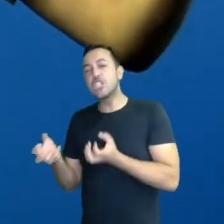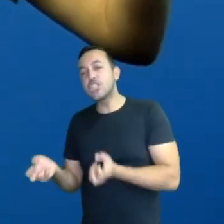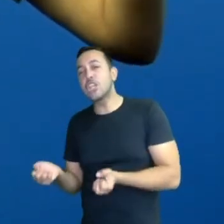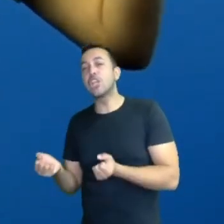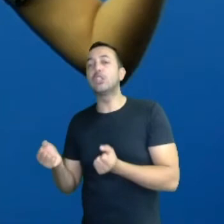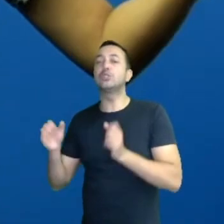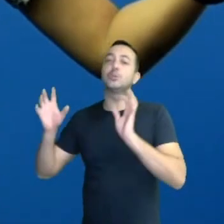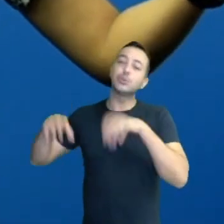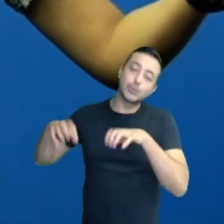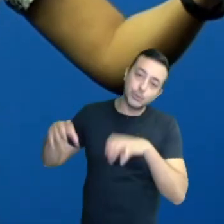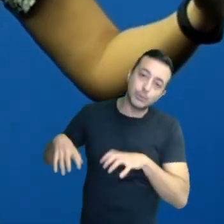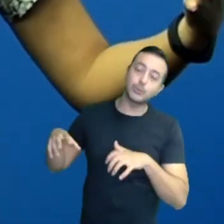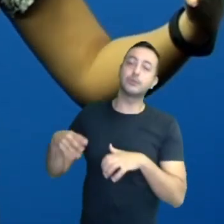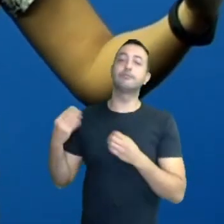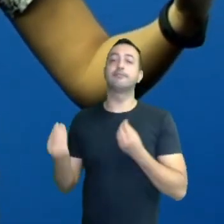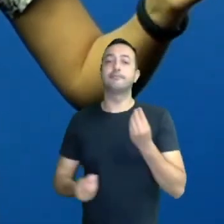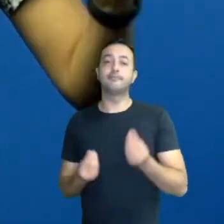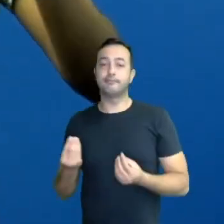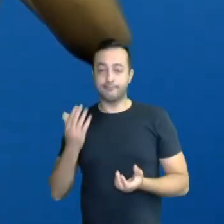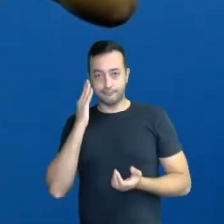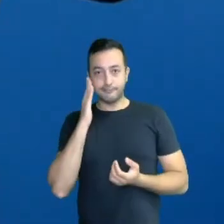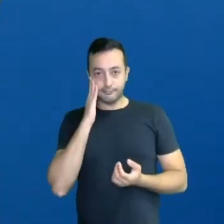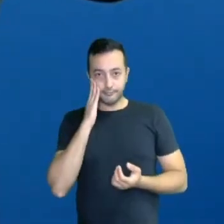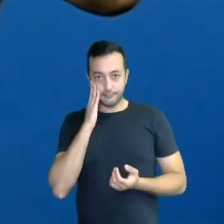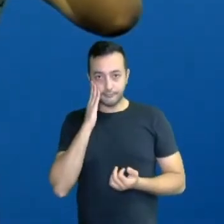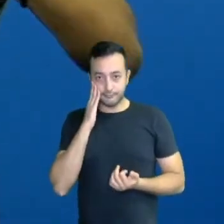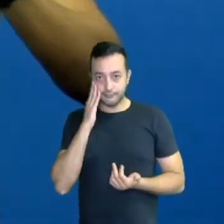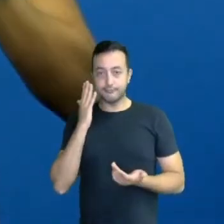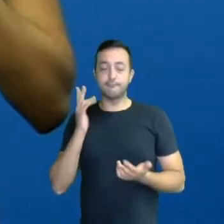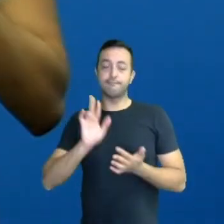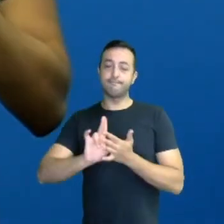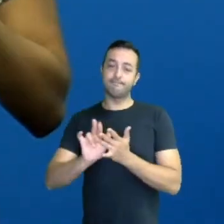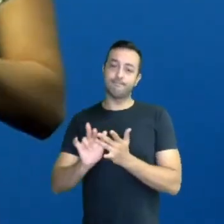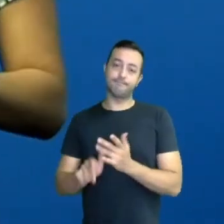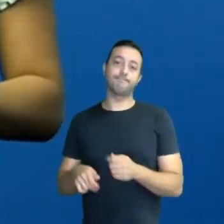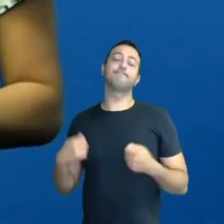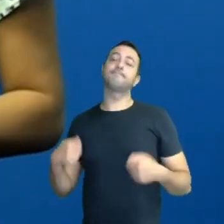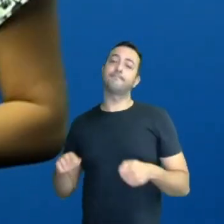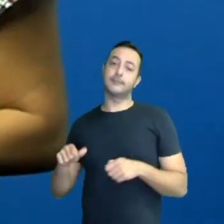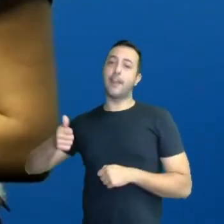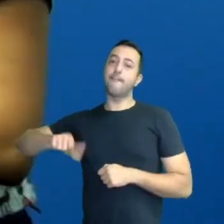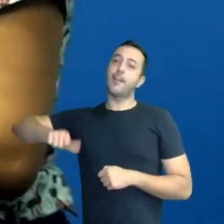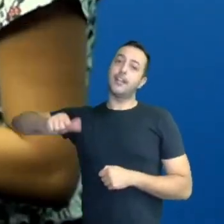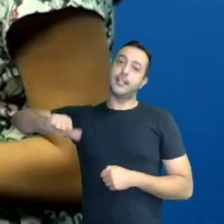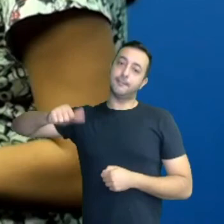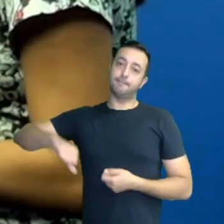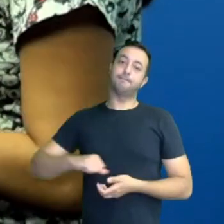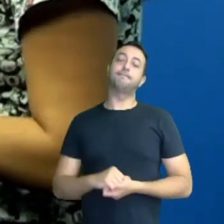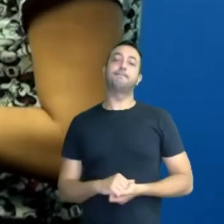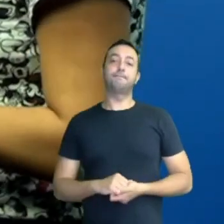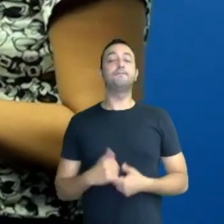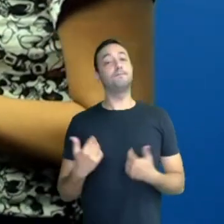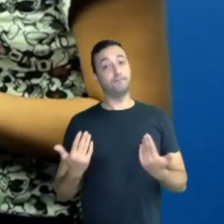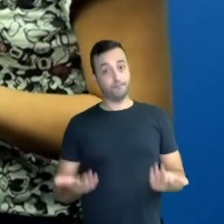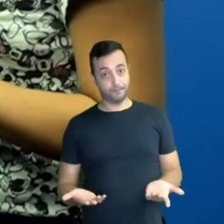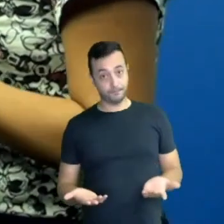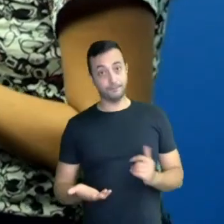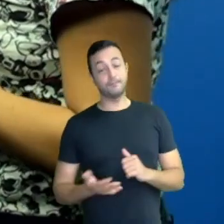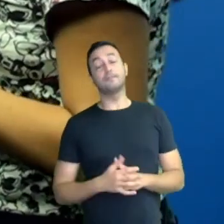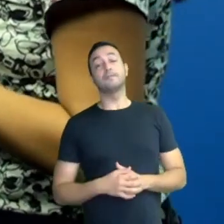chove muito, se chove pouco. Entendeu? Há diversas coisas que a gente precisa avaliar. Então,